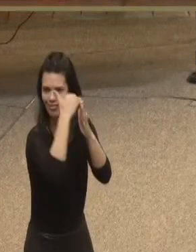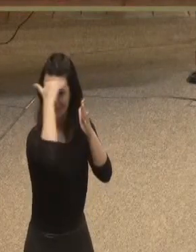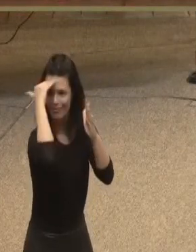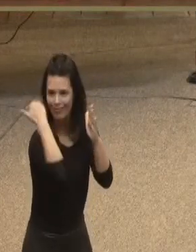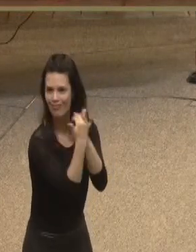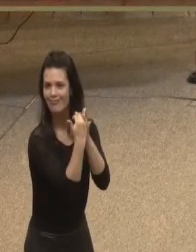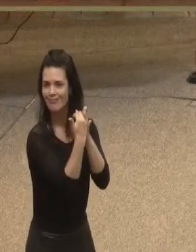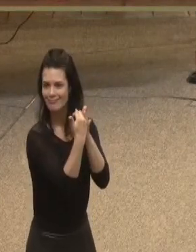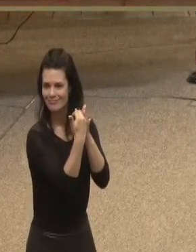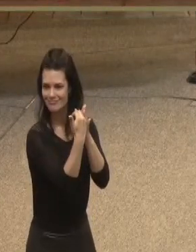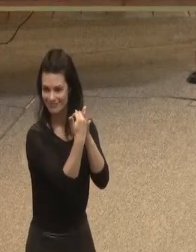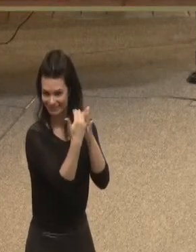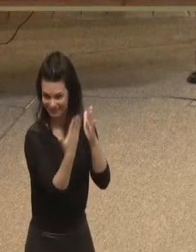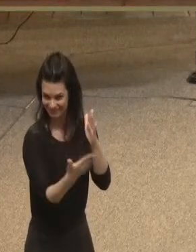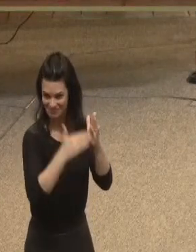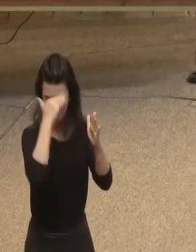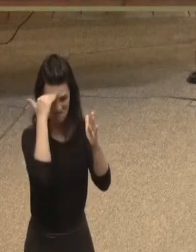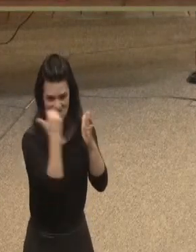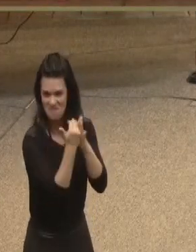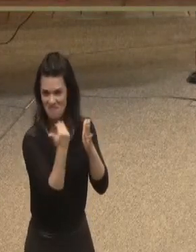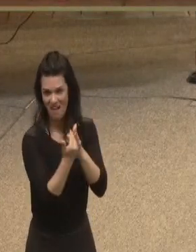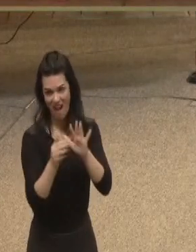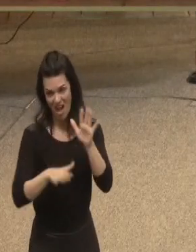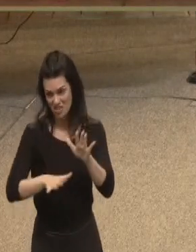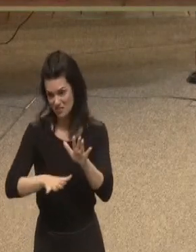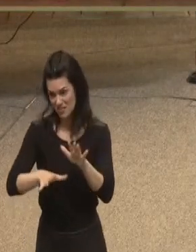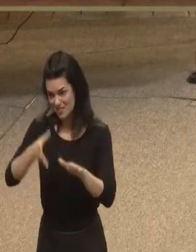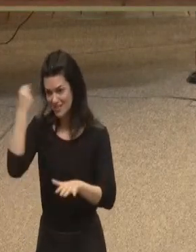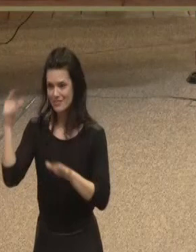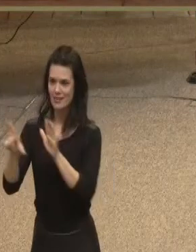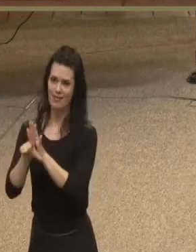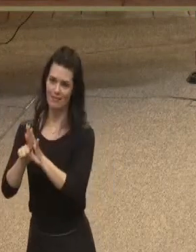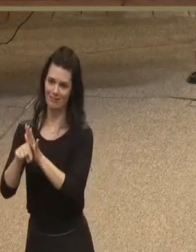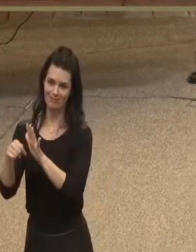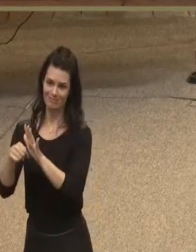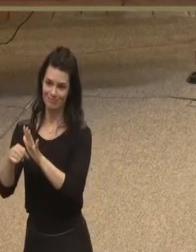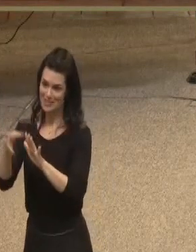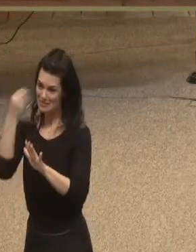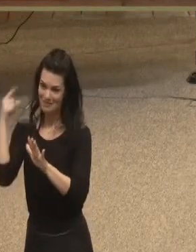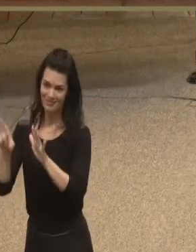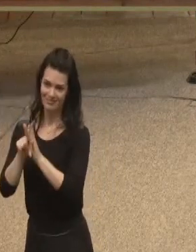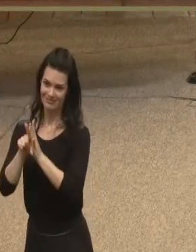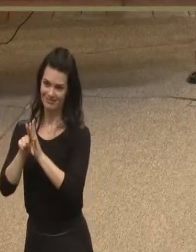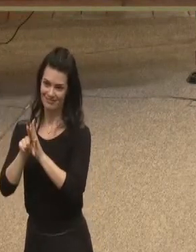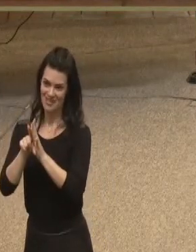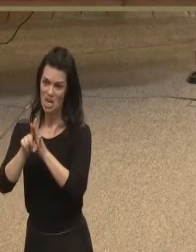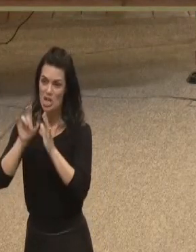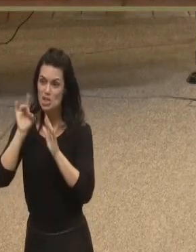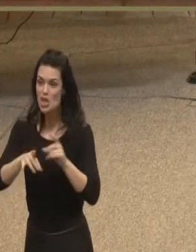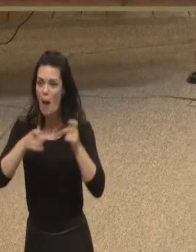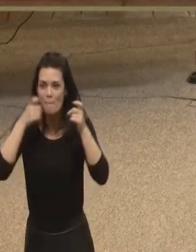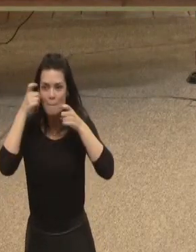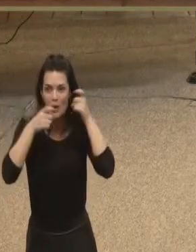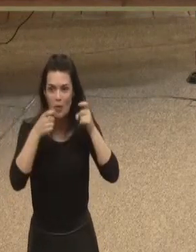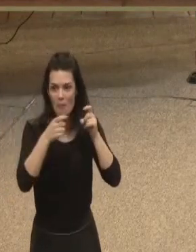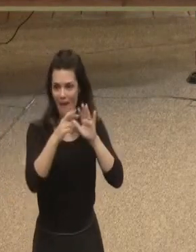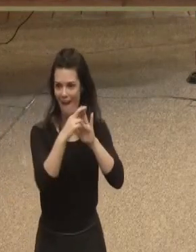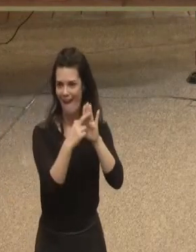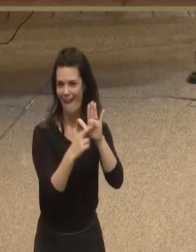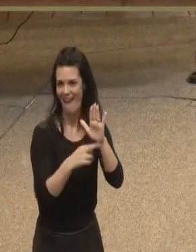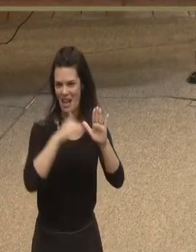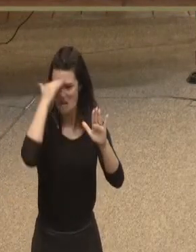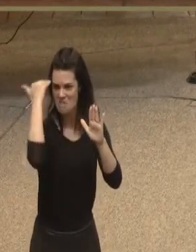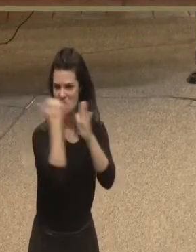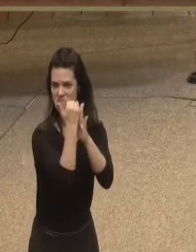sempre baseados na lei do Senhor. Eles acreditavam, os fariseus, na salvação